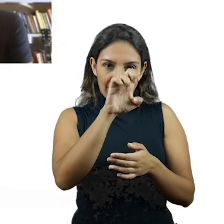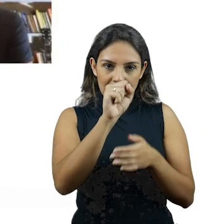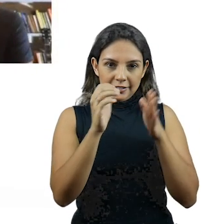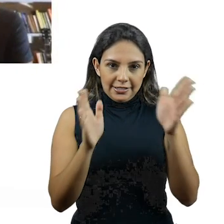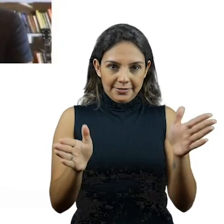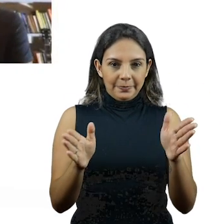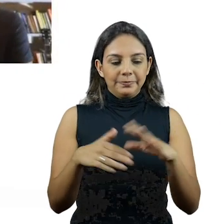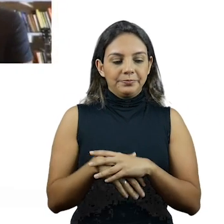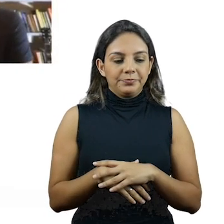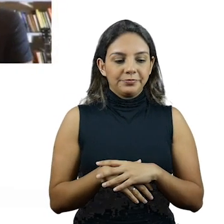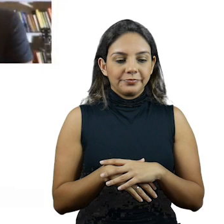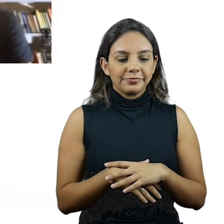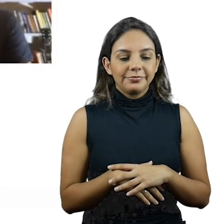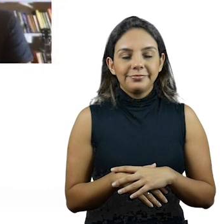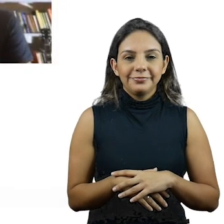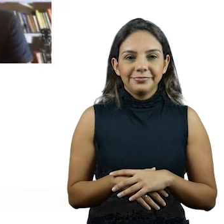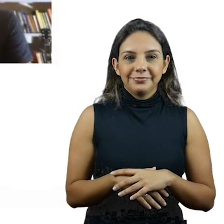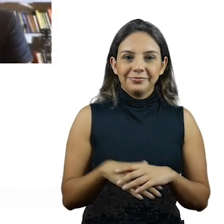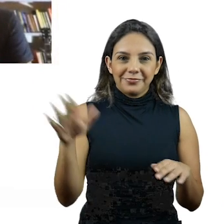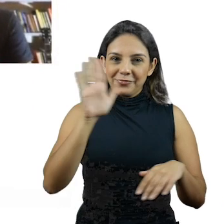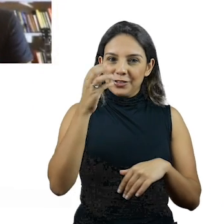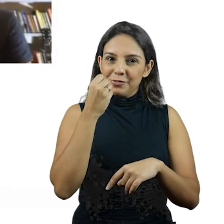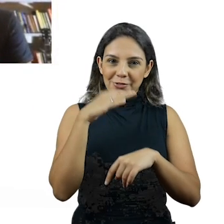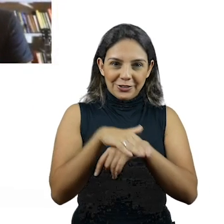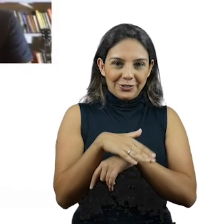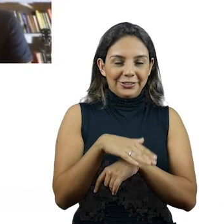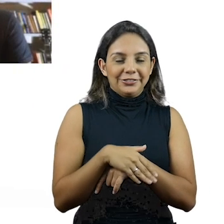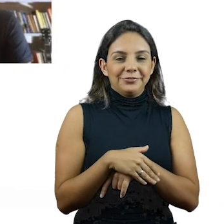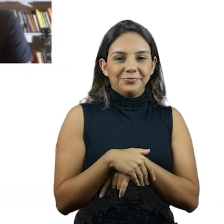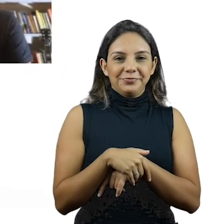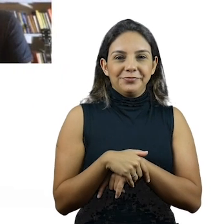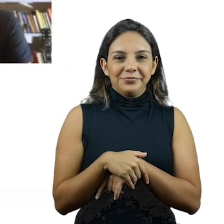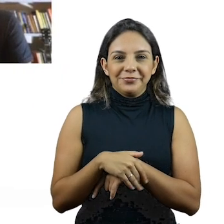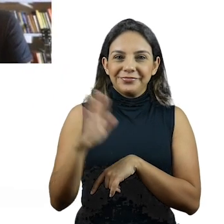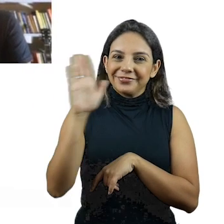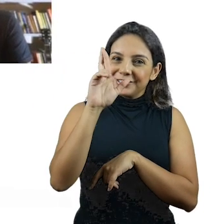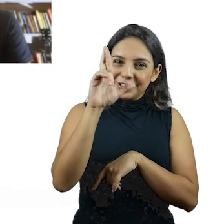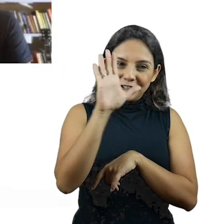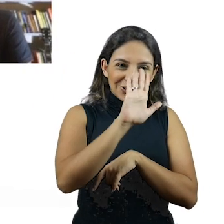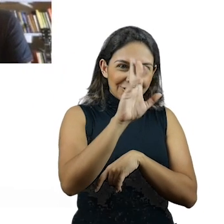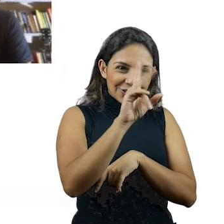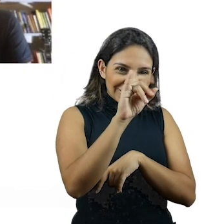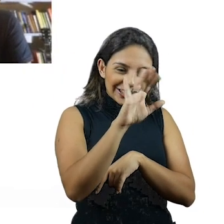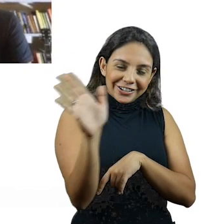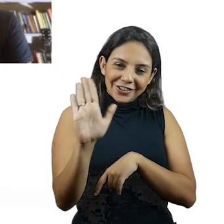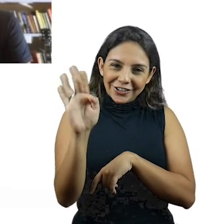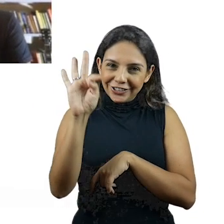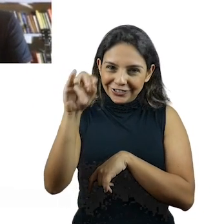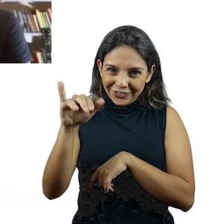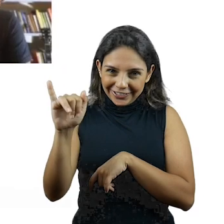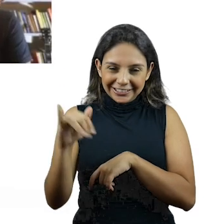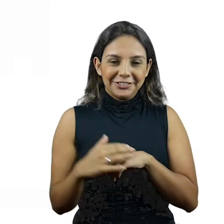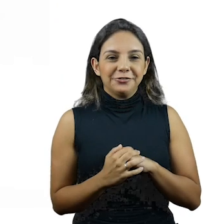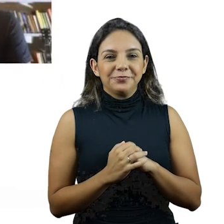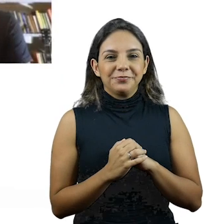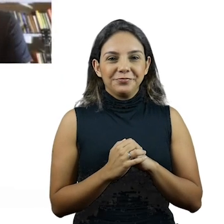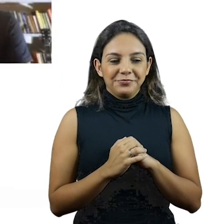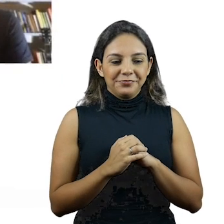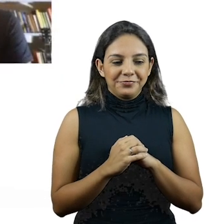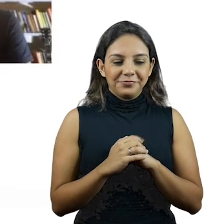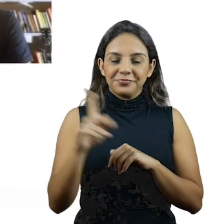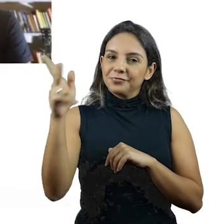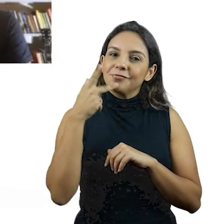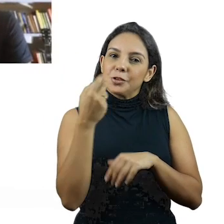Feres. Salve, boa noite. Boa noite, Araxá, boa noite, Brasil. Ei, Rodrigo. Ei, Tony. Vamos lá.